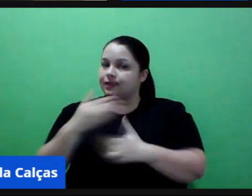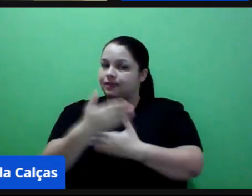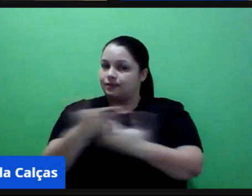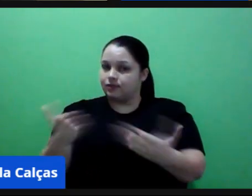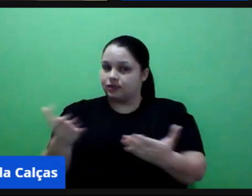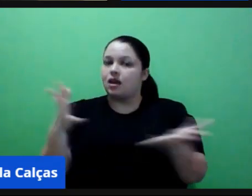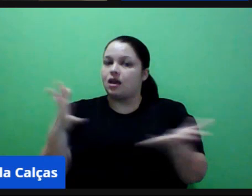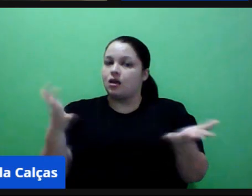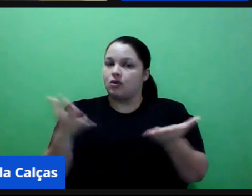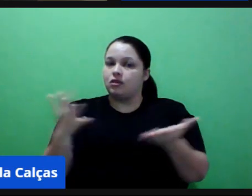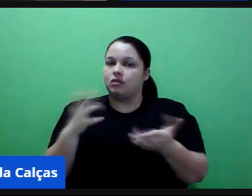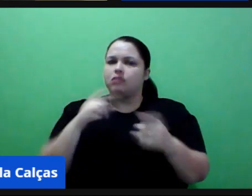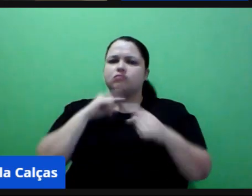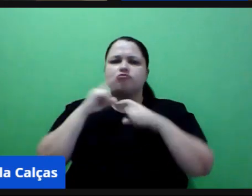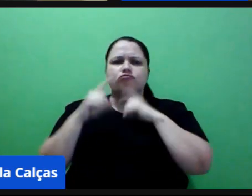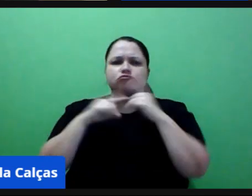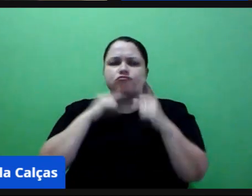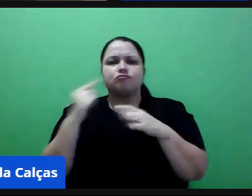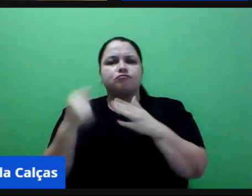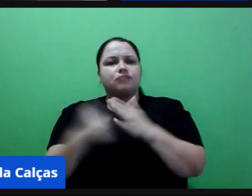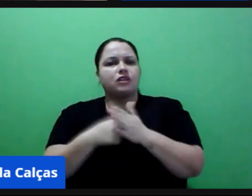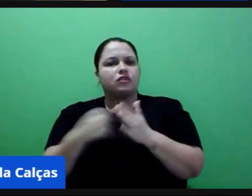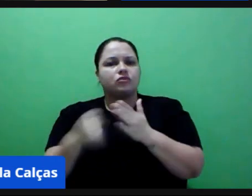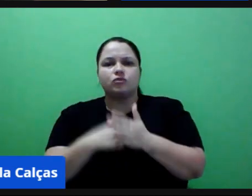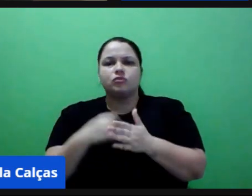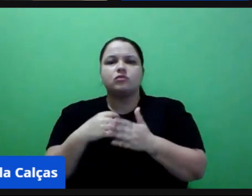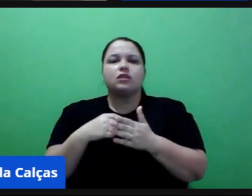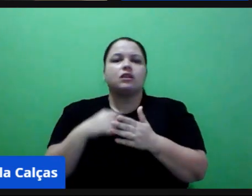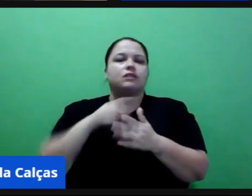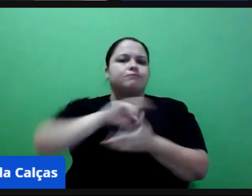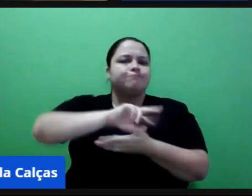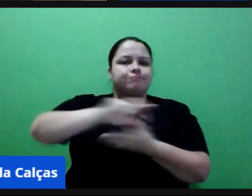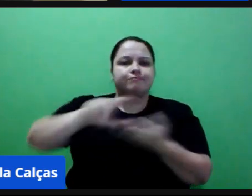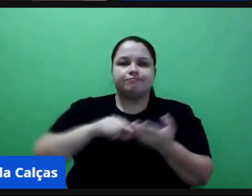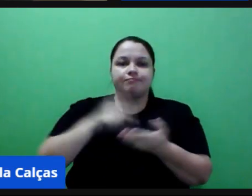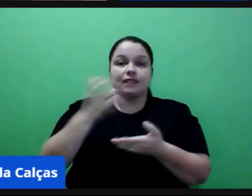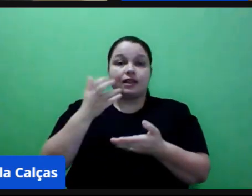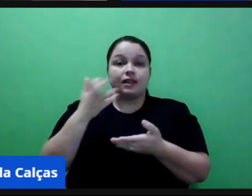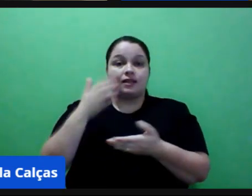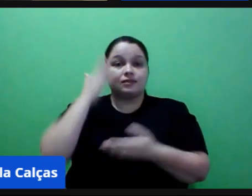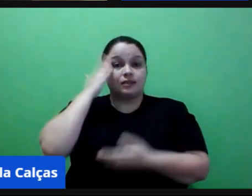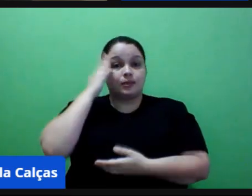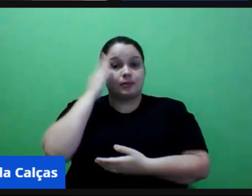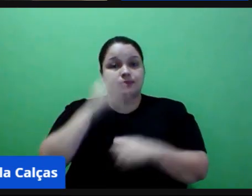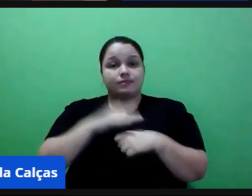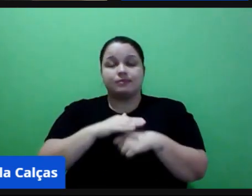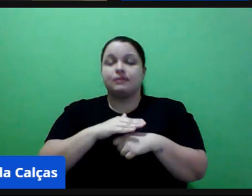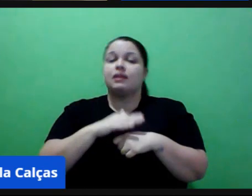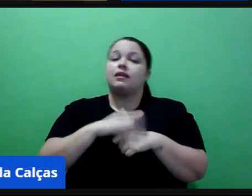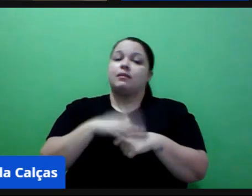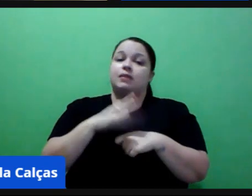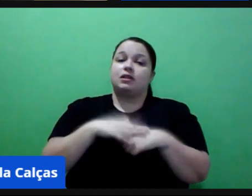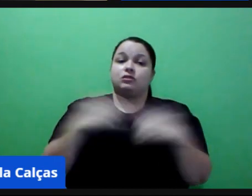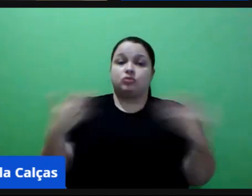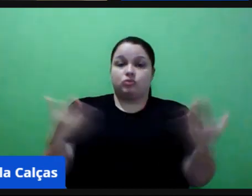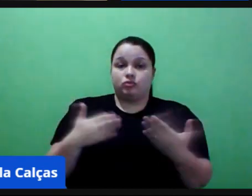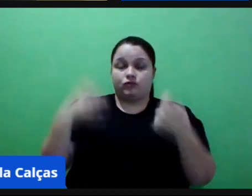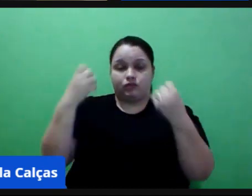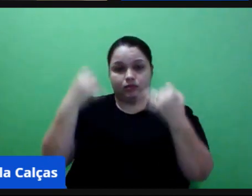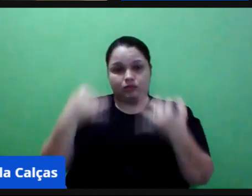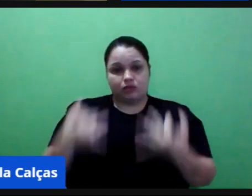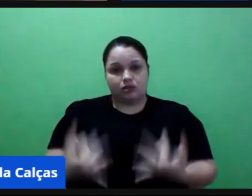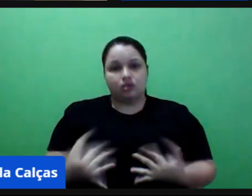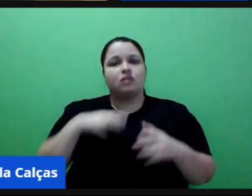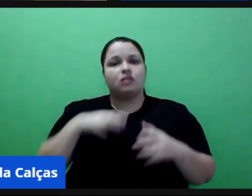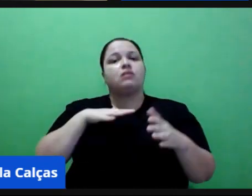perguntas ou qualquer tipo de situações que vocês queiram saber mais em relação daquilo que tudo foi falado dentro dessa apresentação, dessa